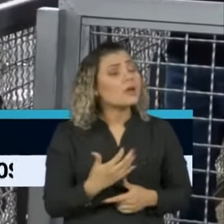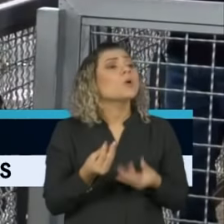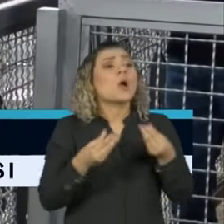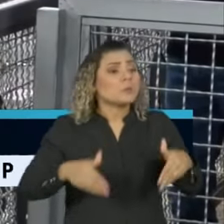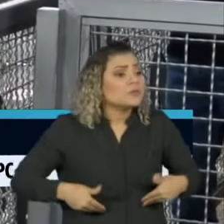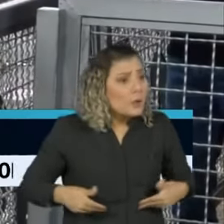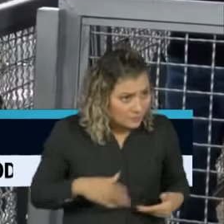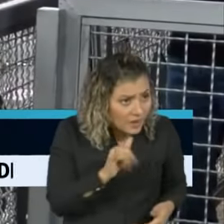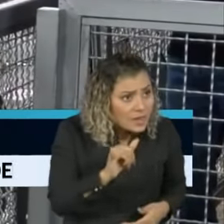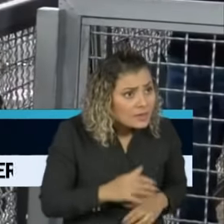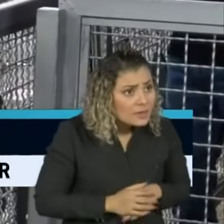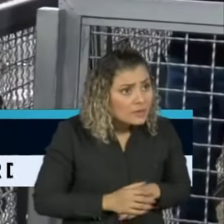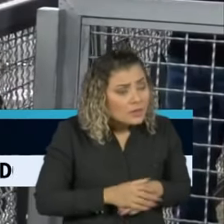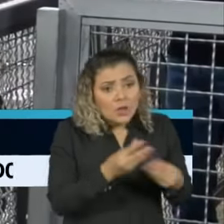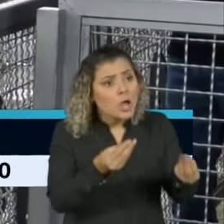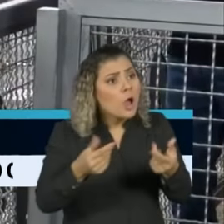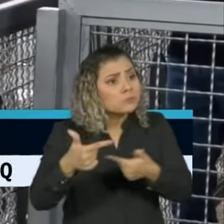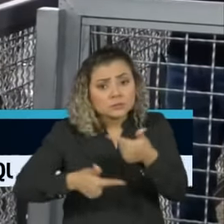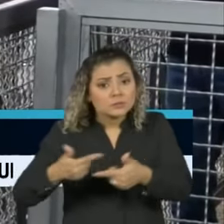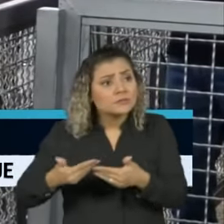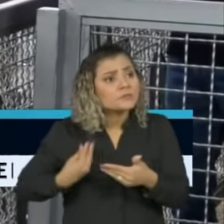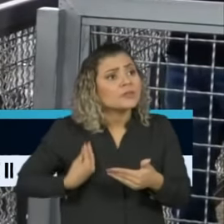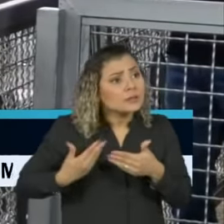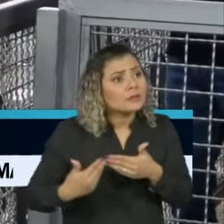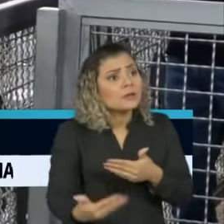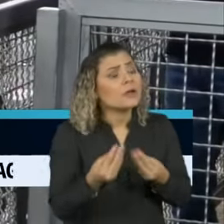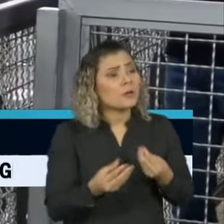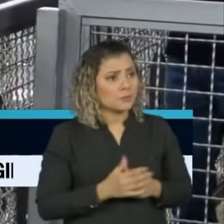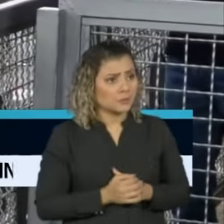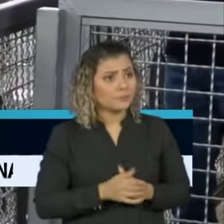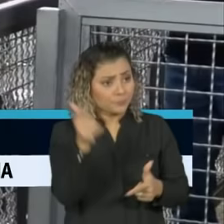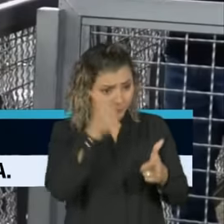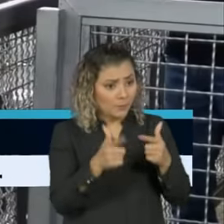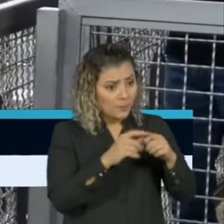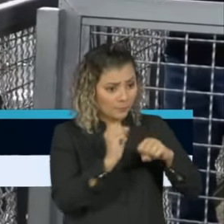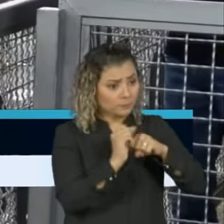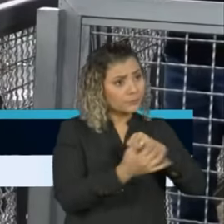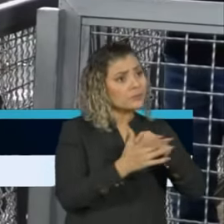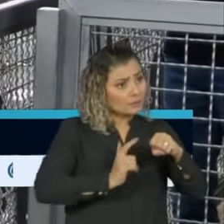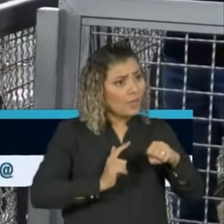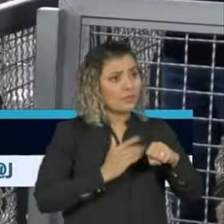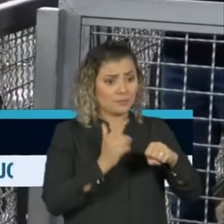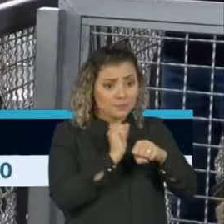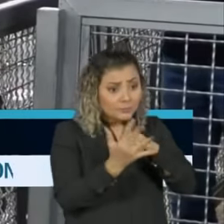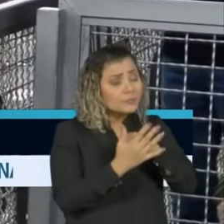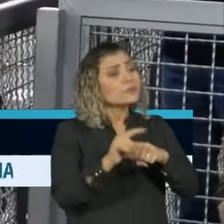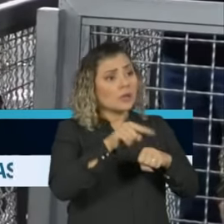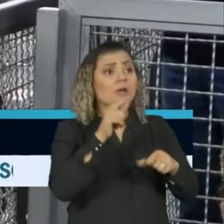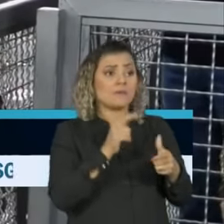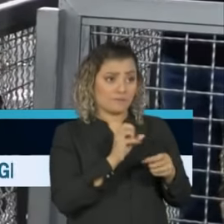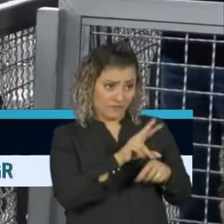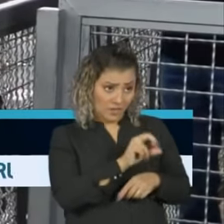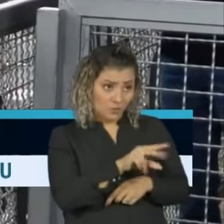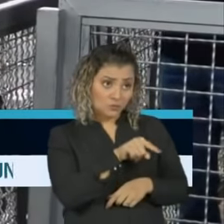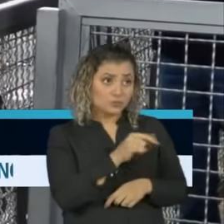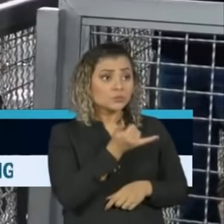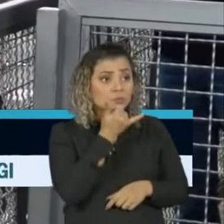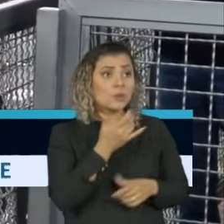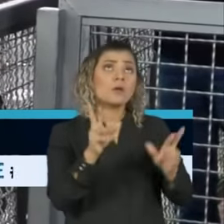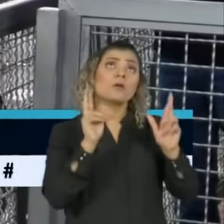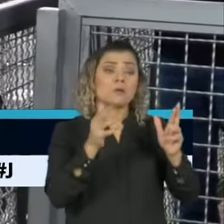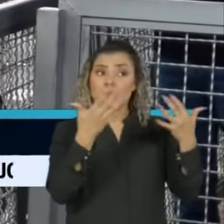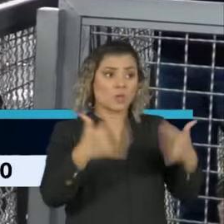nós colocar em nosso colo o problema do vírus, que esse vírus, inclusive, né, eu queria que não matasse